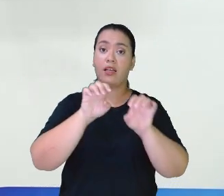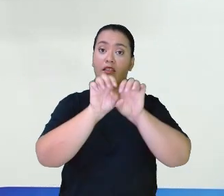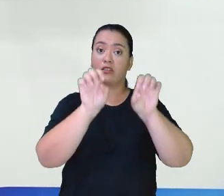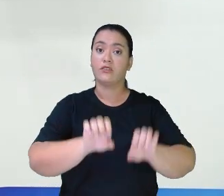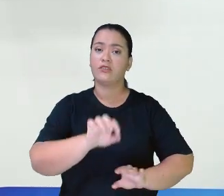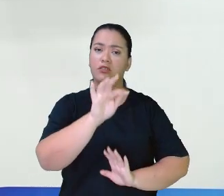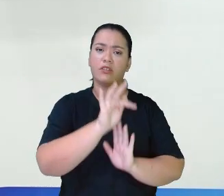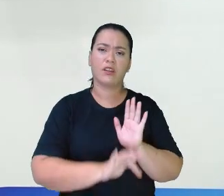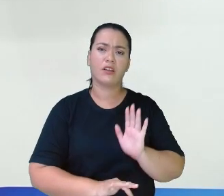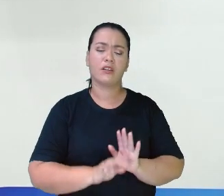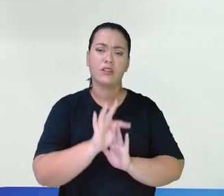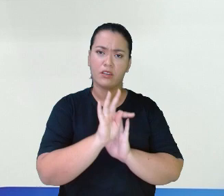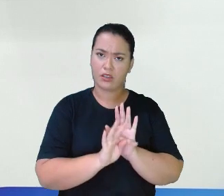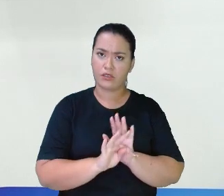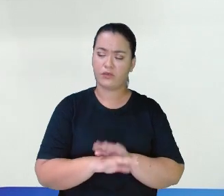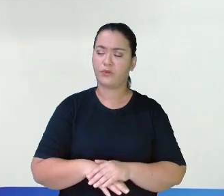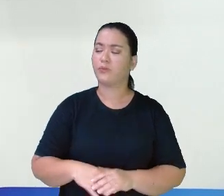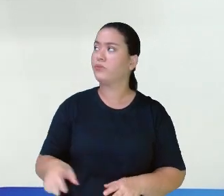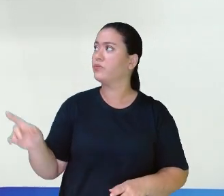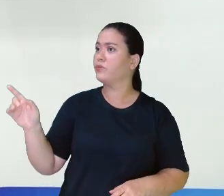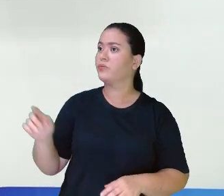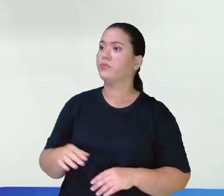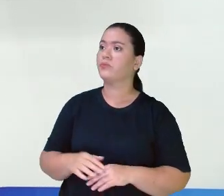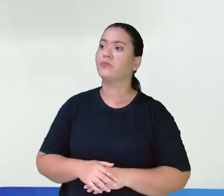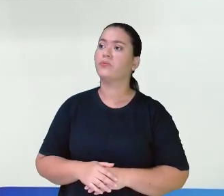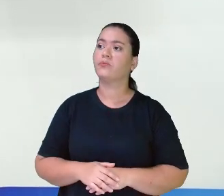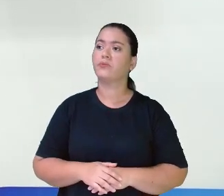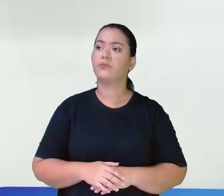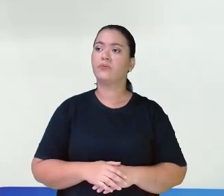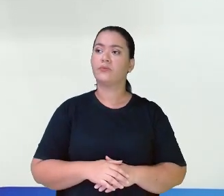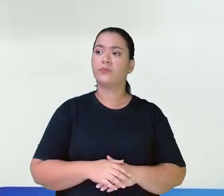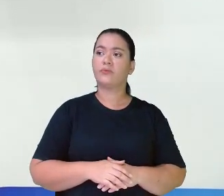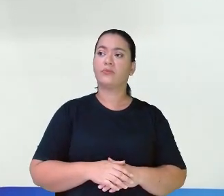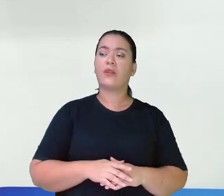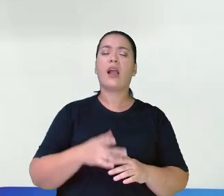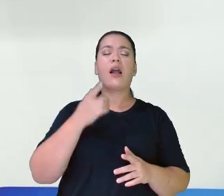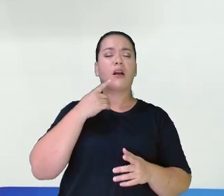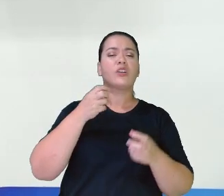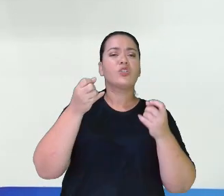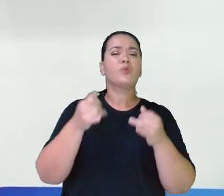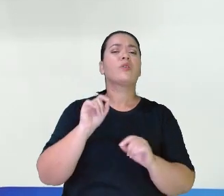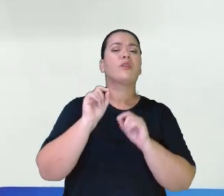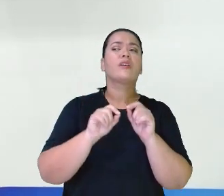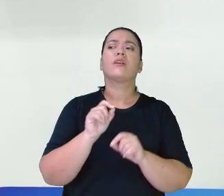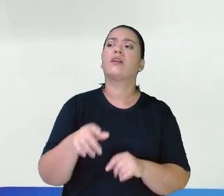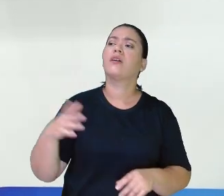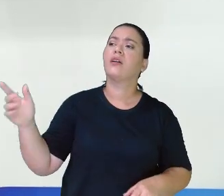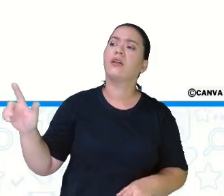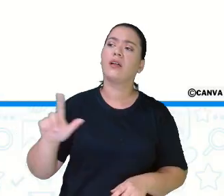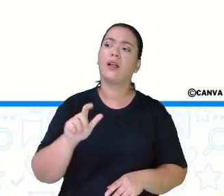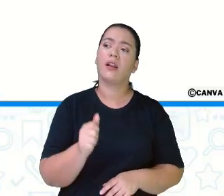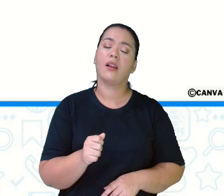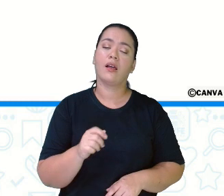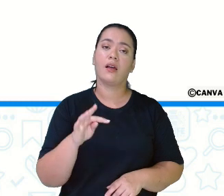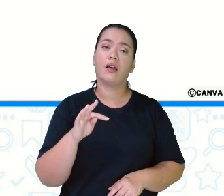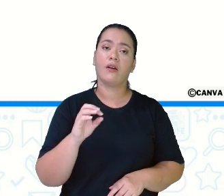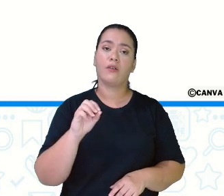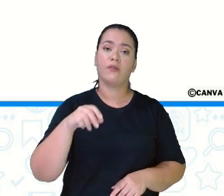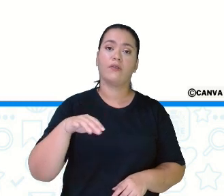texto. Percebe aí se é da mesma forma. Antes disso, vamos falar um pouquinho sobre ele, né? Jean La